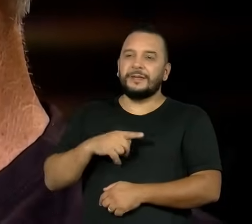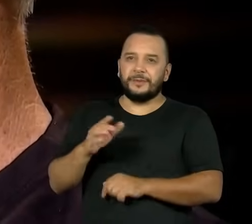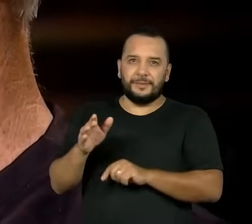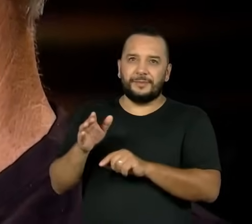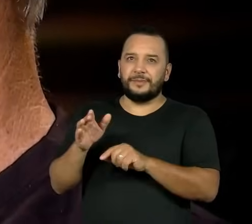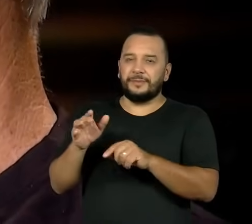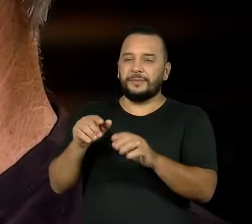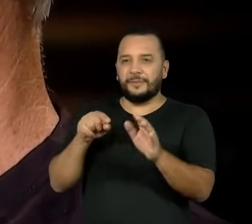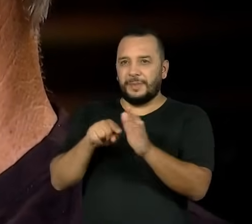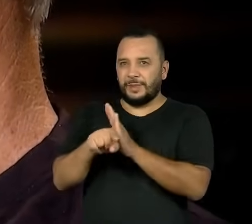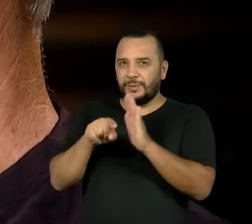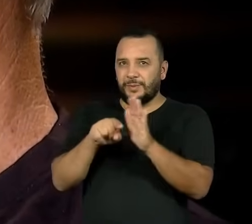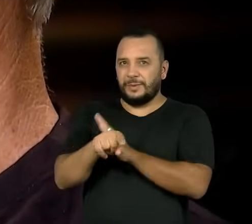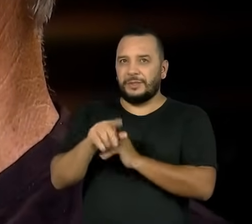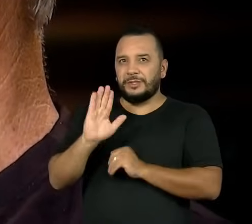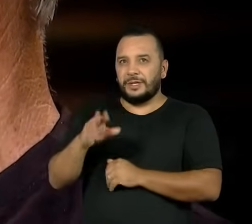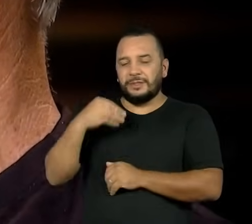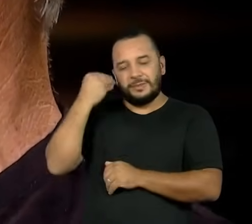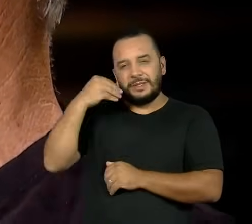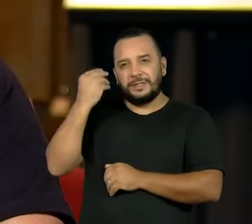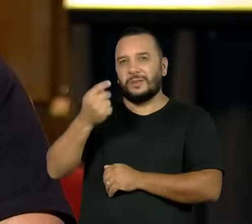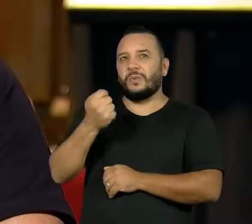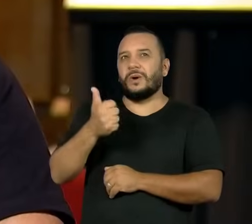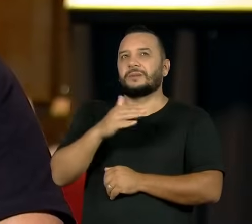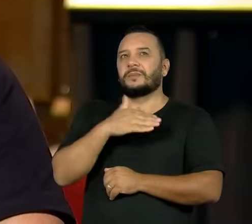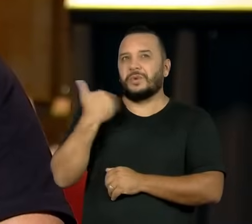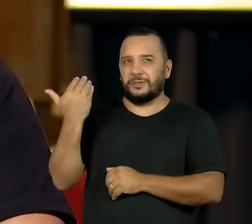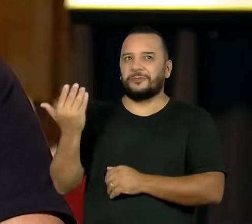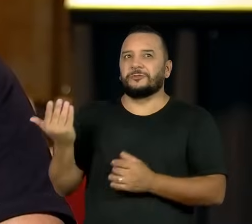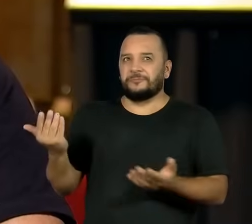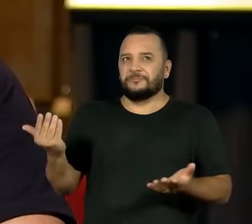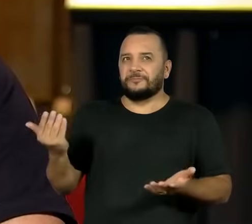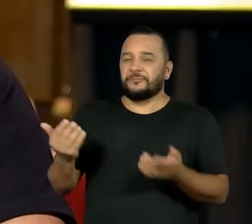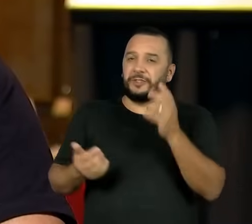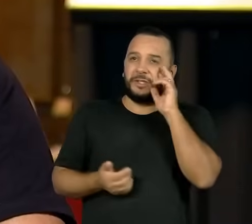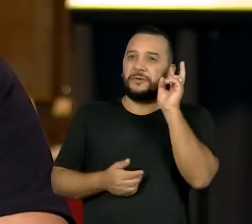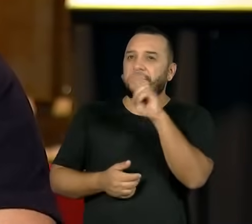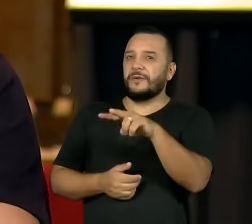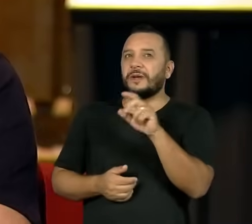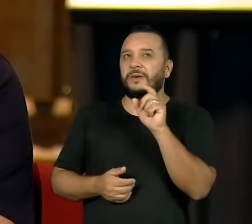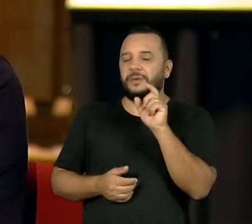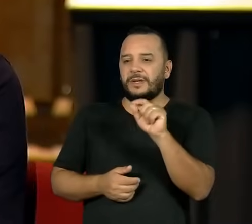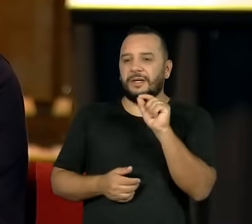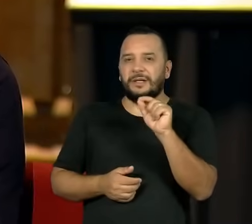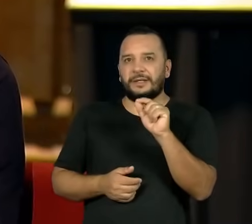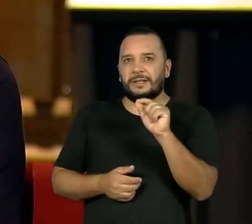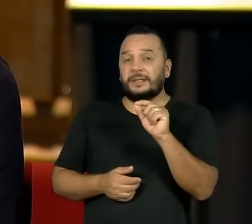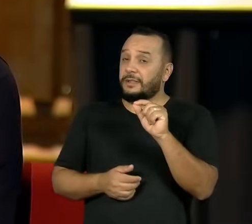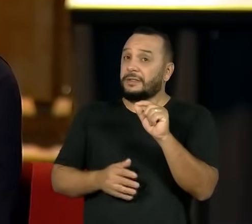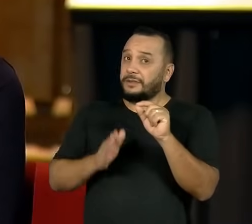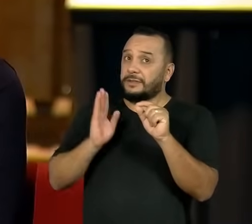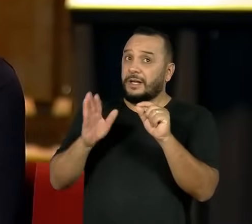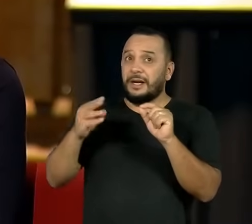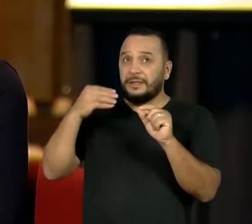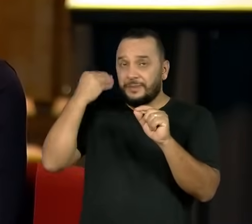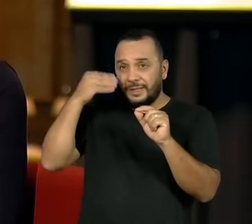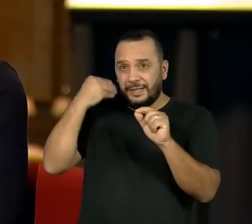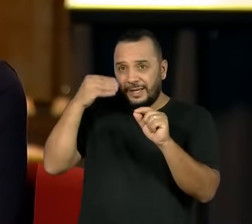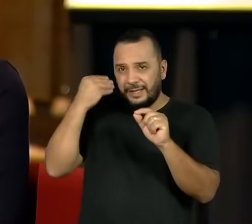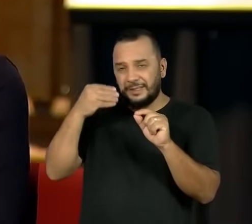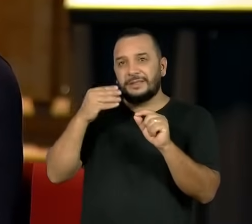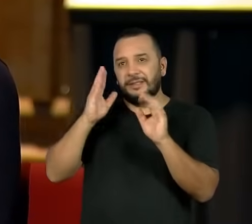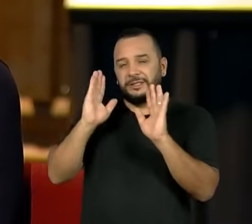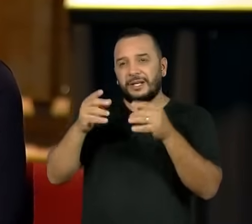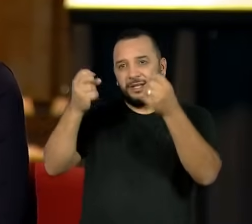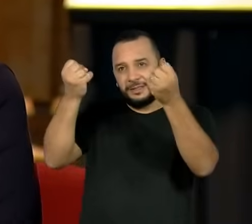faz, questionários de quase morte, de experiência de quase morte, e o que você vê é que a fenomenologia da experiência, a descrição, né, da